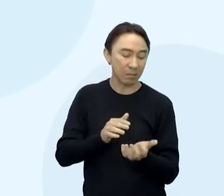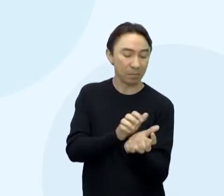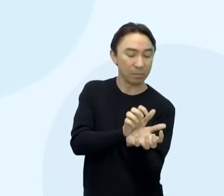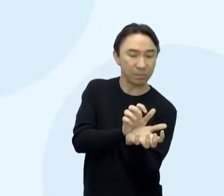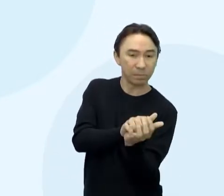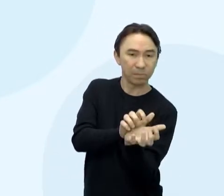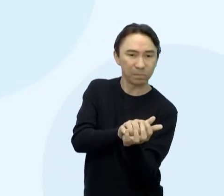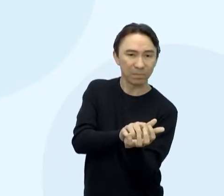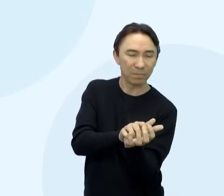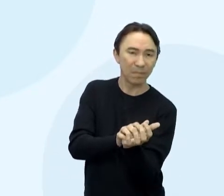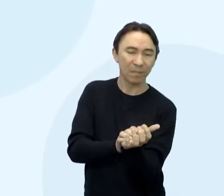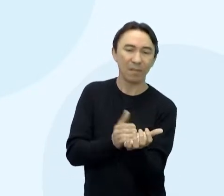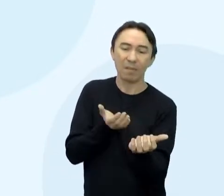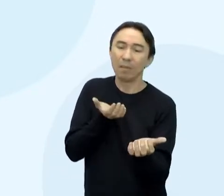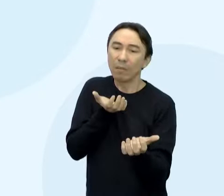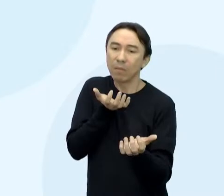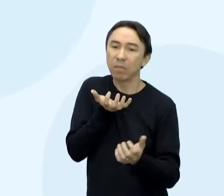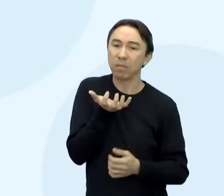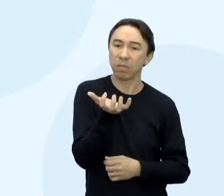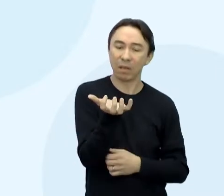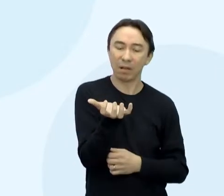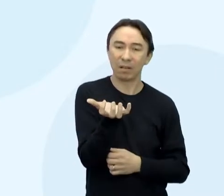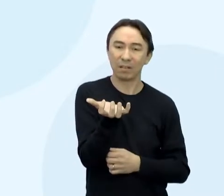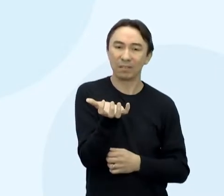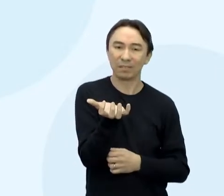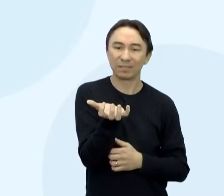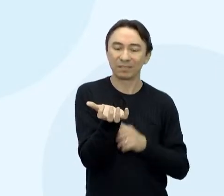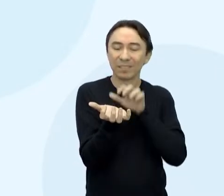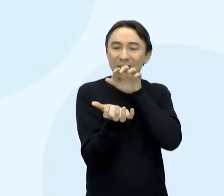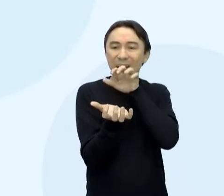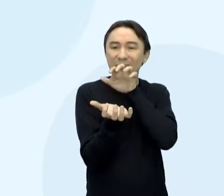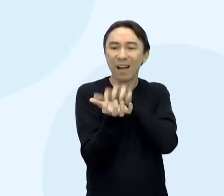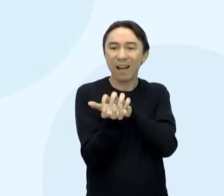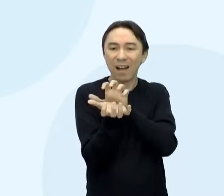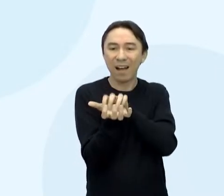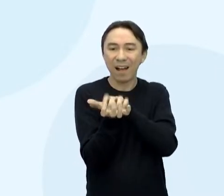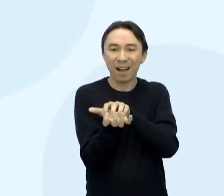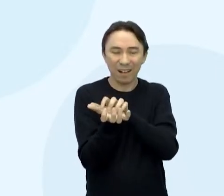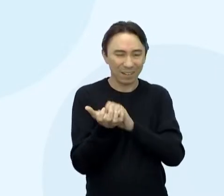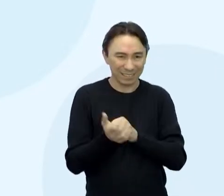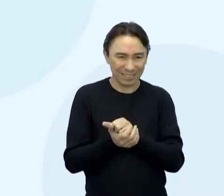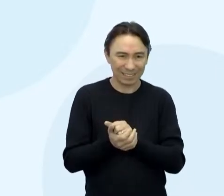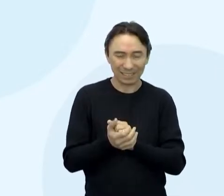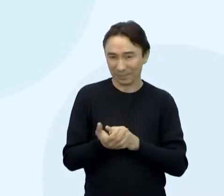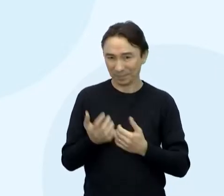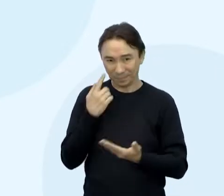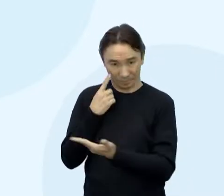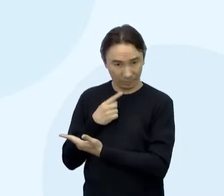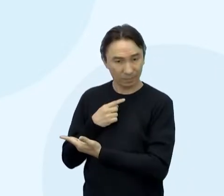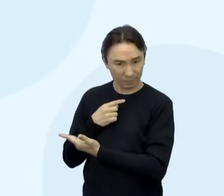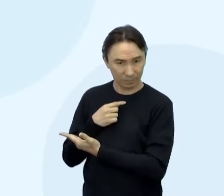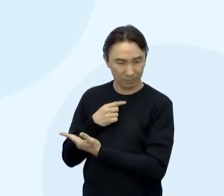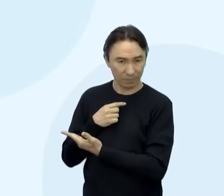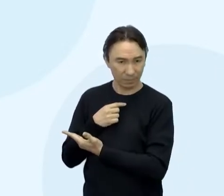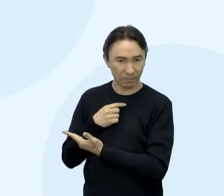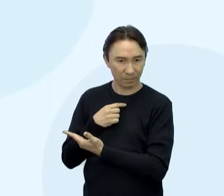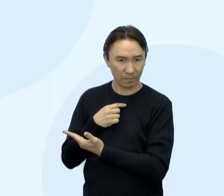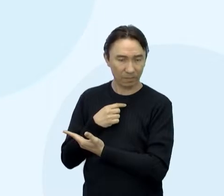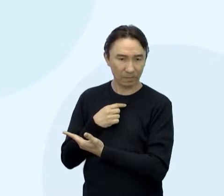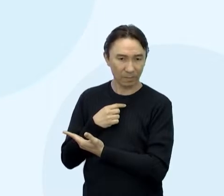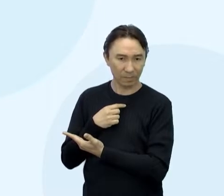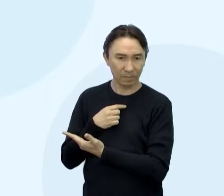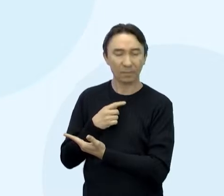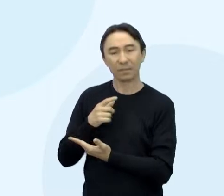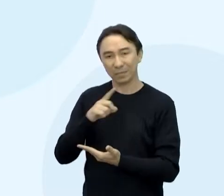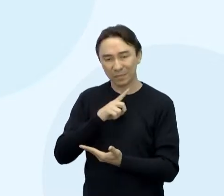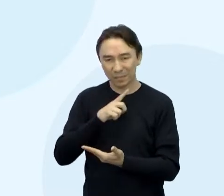mais para fora em relação ao nosso rosto, né? Quando a gente faz então a